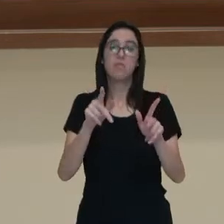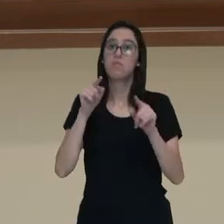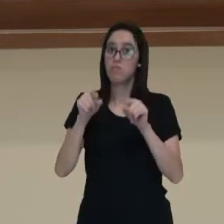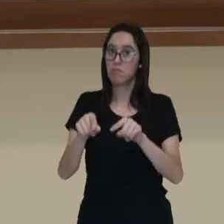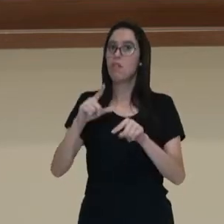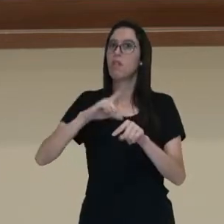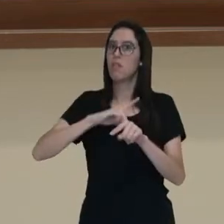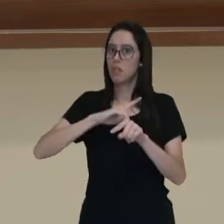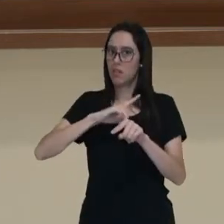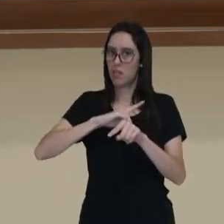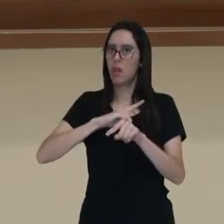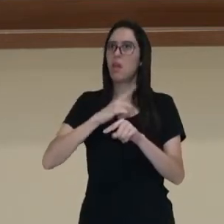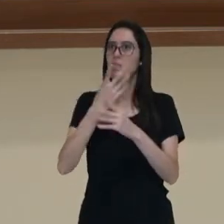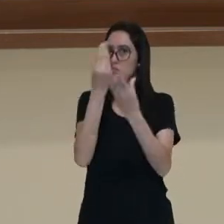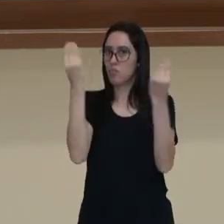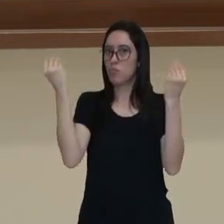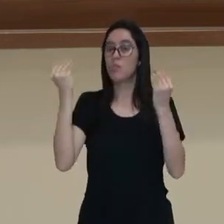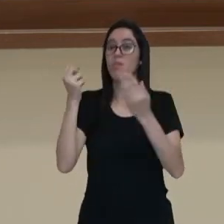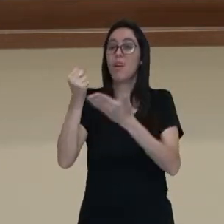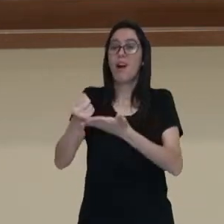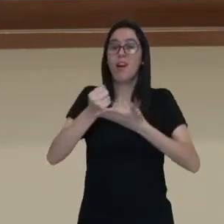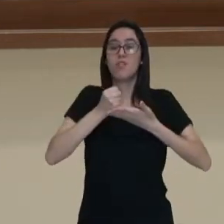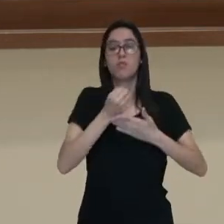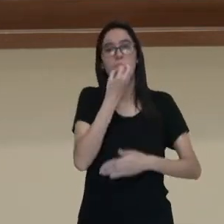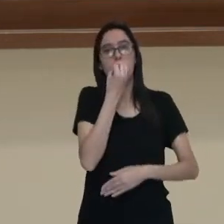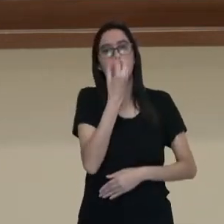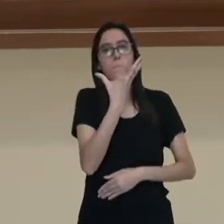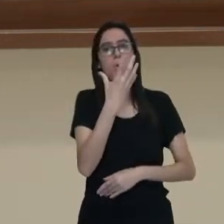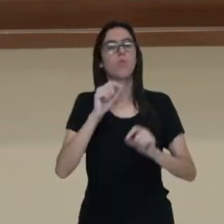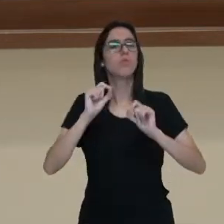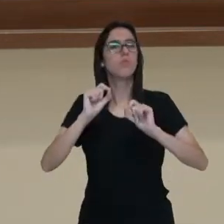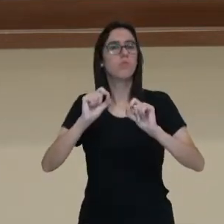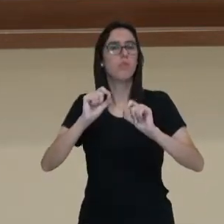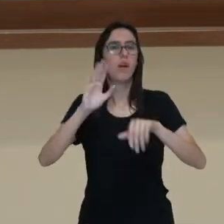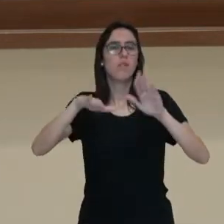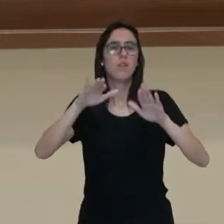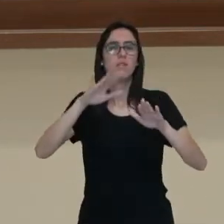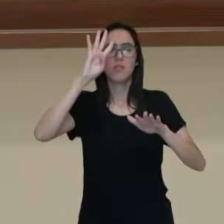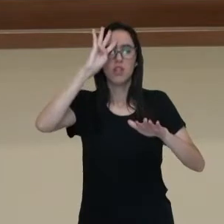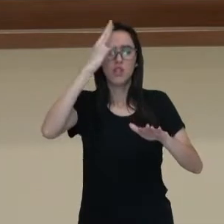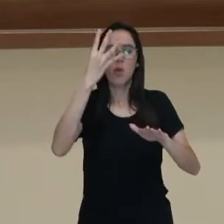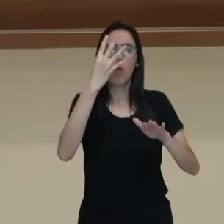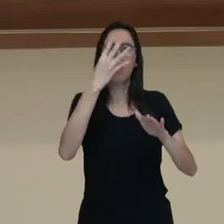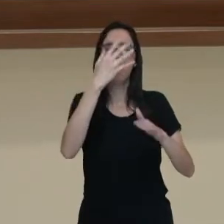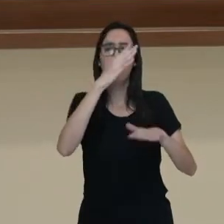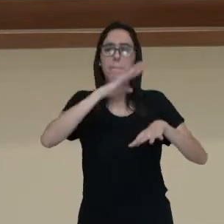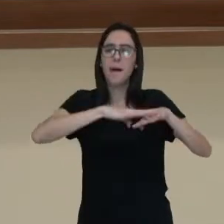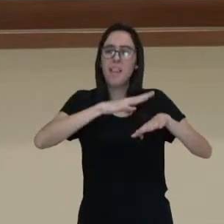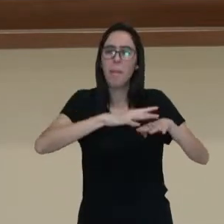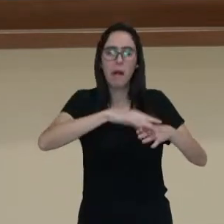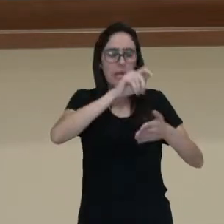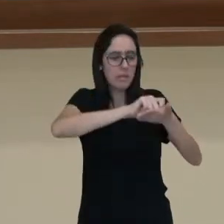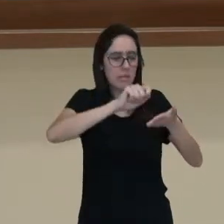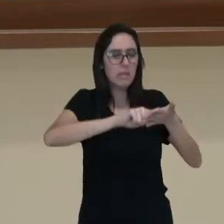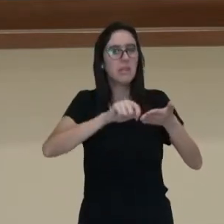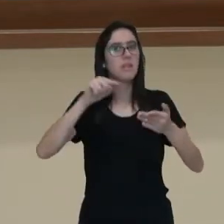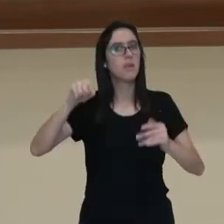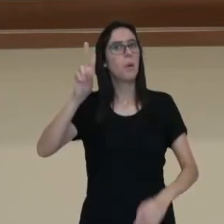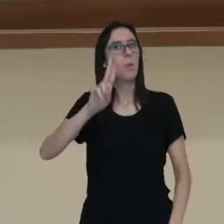nos auxiliam muito, porque eles fazem parte da solução de muitos problemas aí. Vamos lá estudar um pouquinho sobre